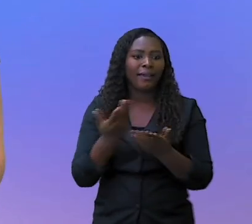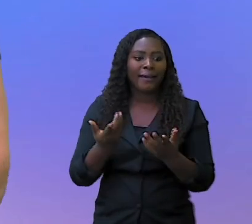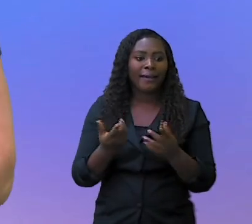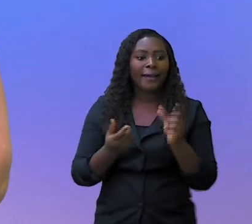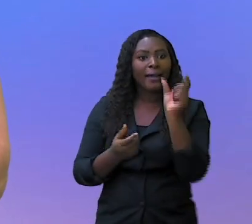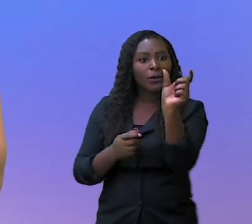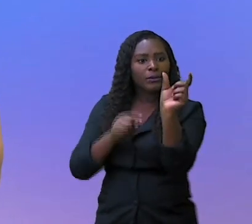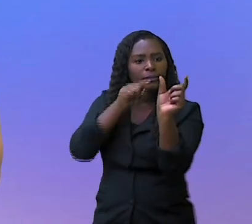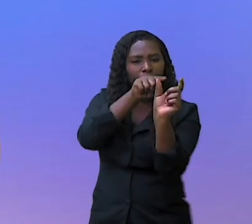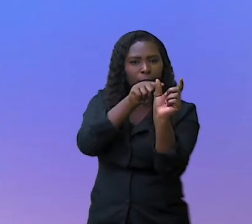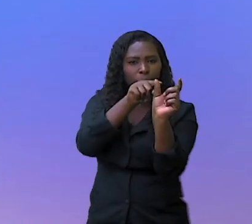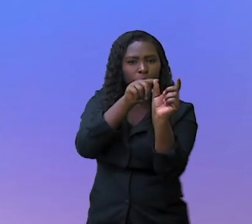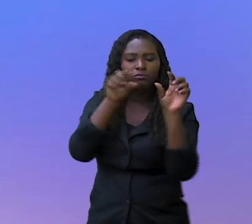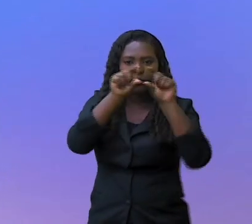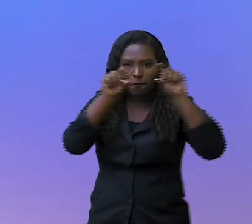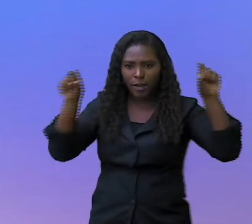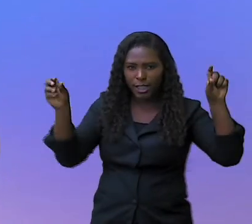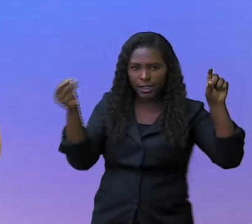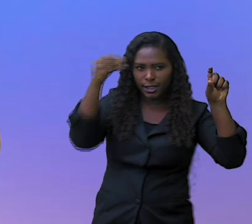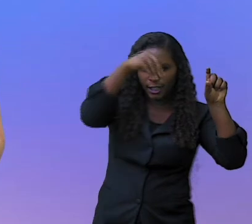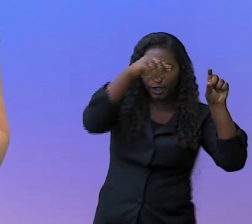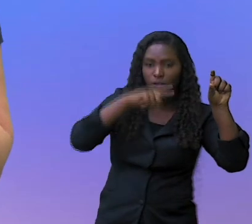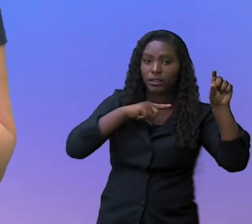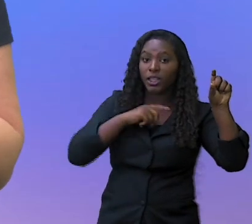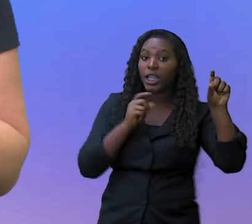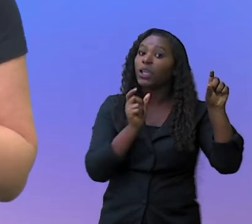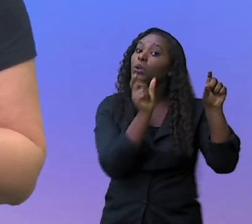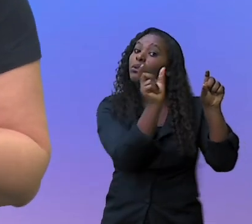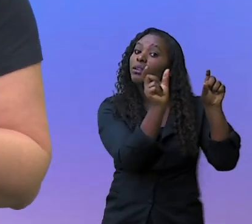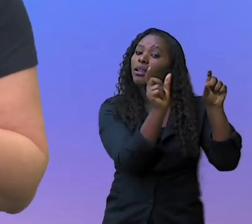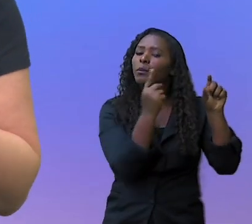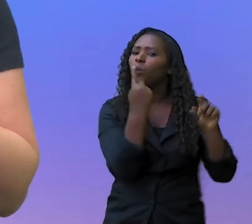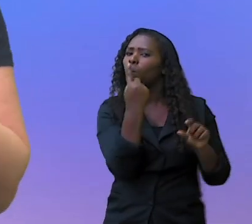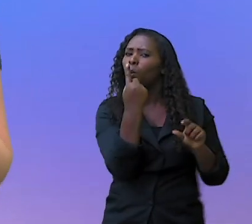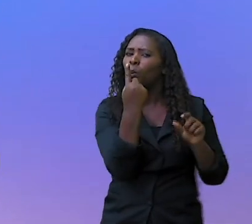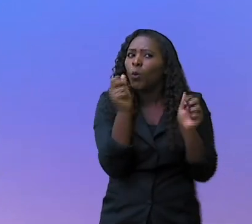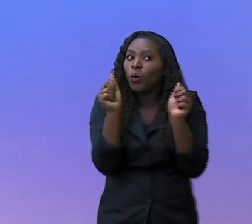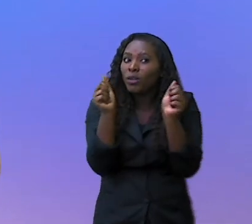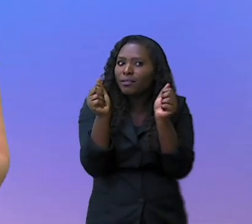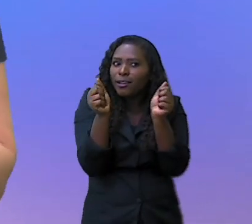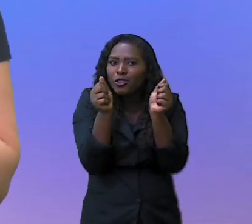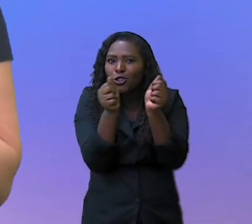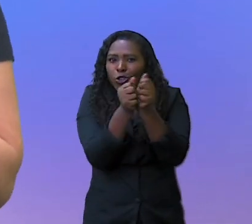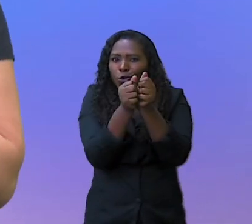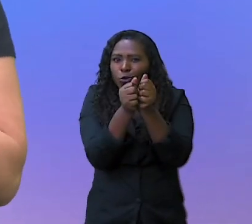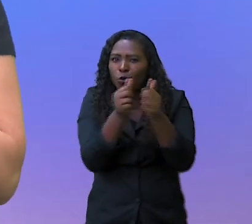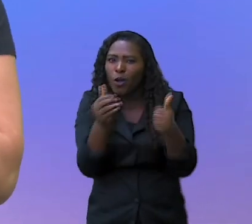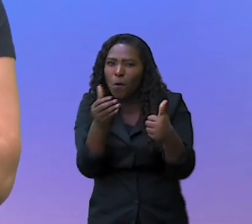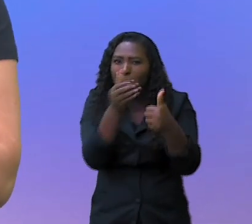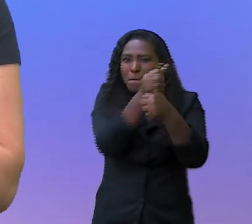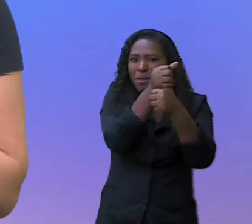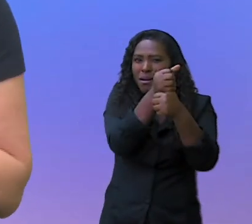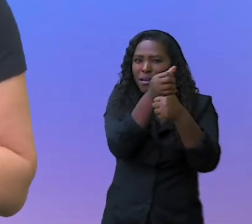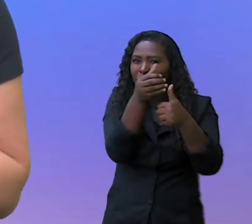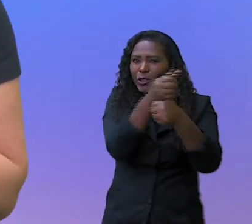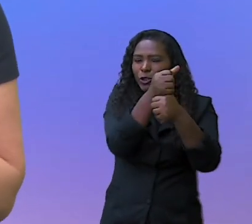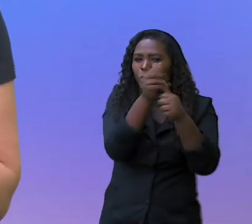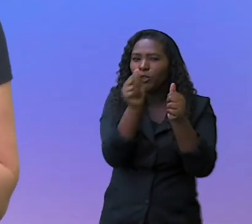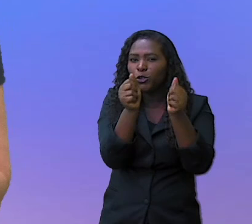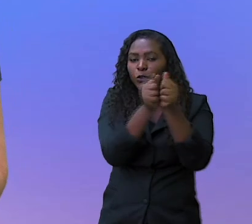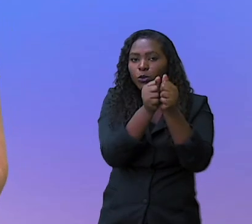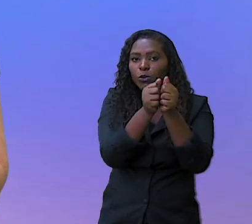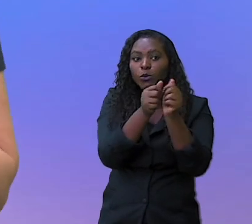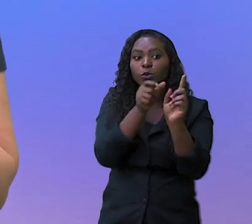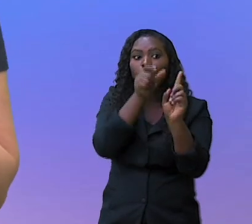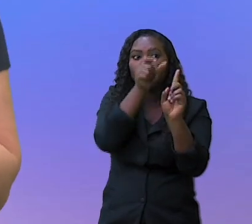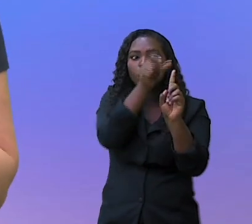modifica um substantivo. Isso. Ele vai dar uma característica, um atributo, vai acompanhar sempre um